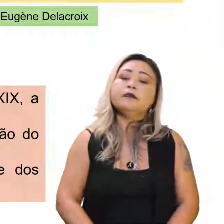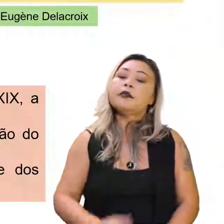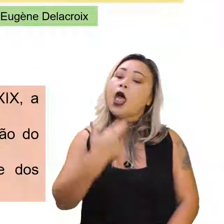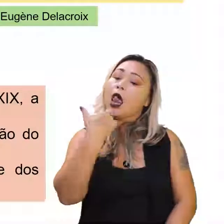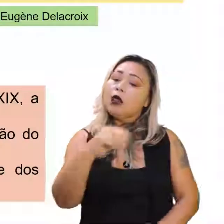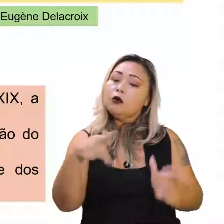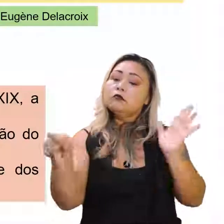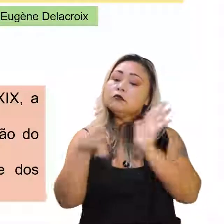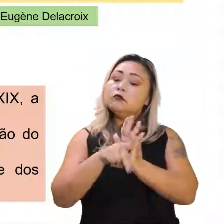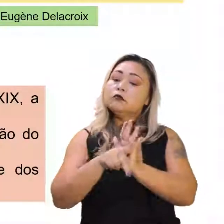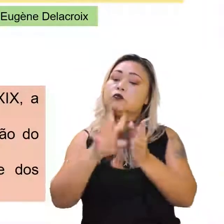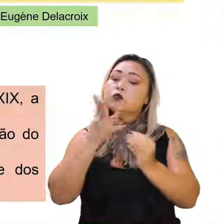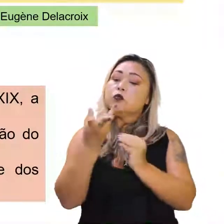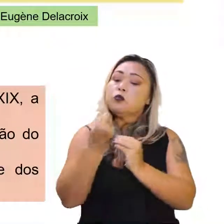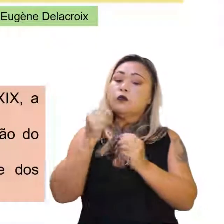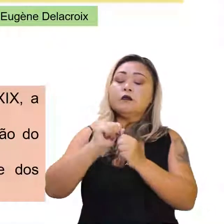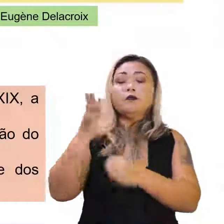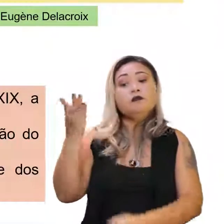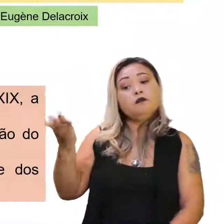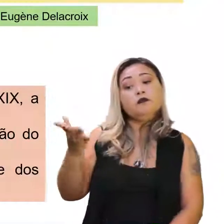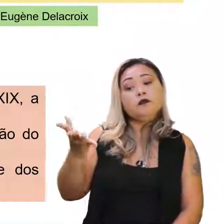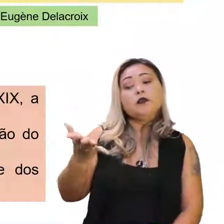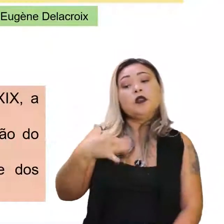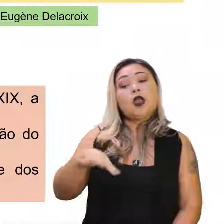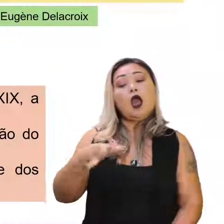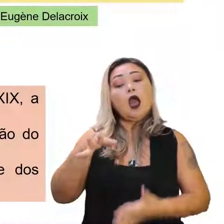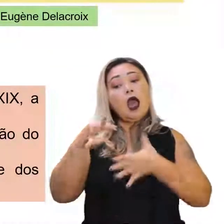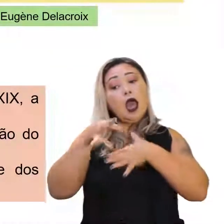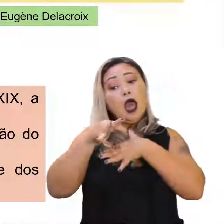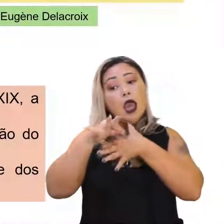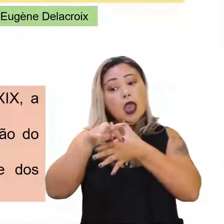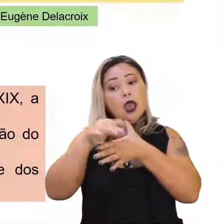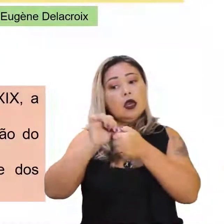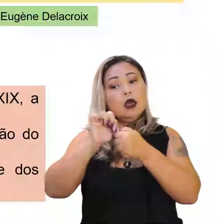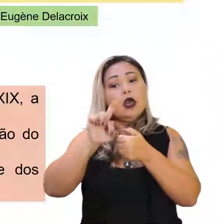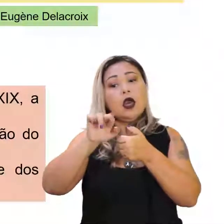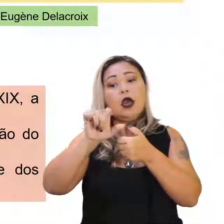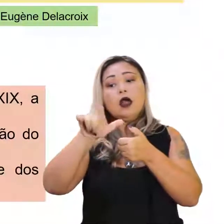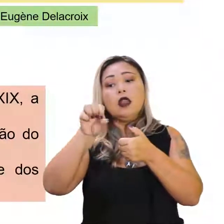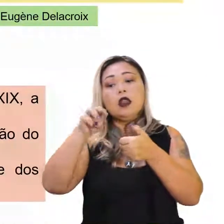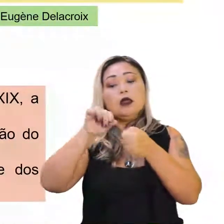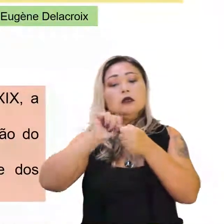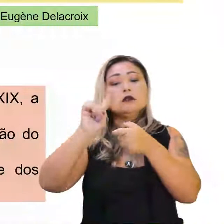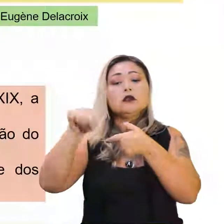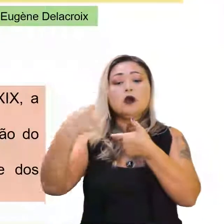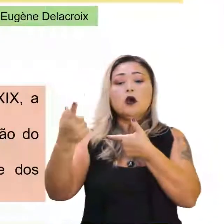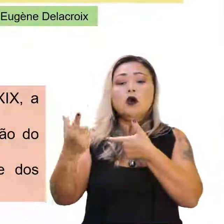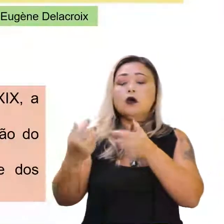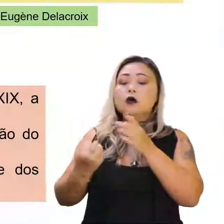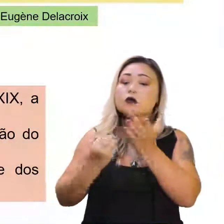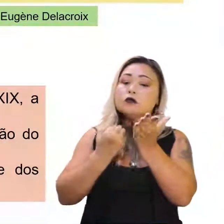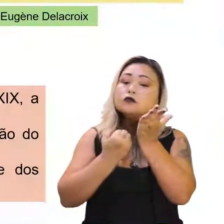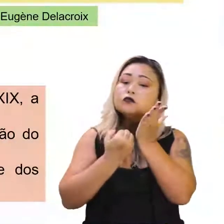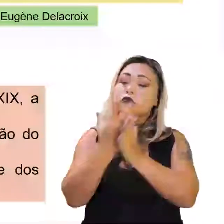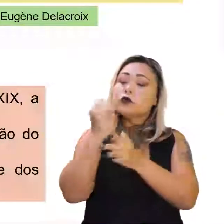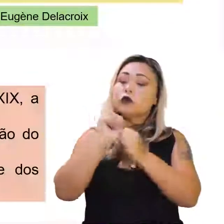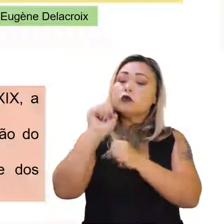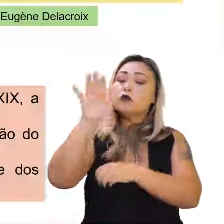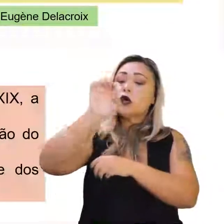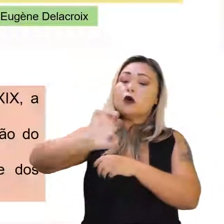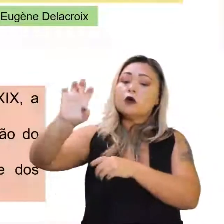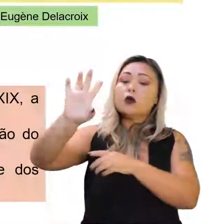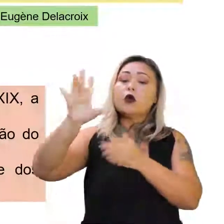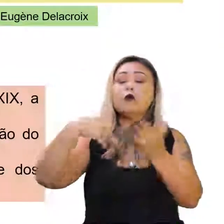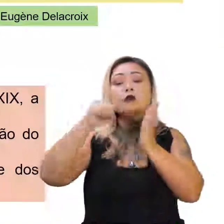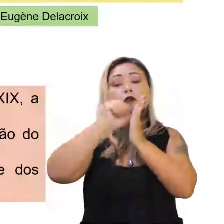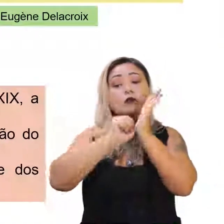linguagens da arte. Chegamos então ao realismo, né, que surgiu na Europa no século XIX a partir da